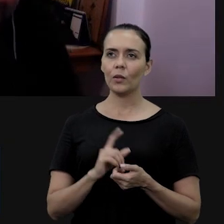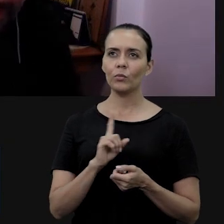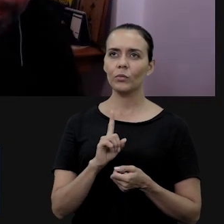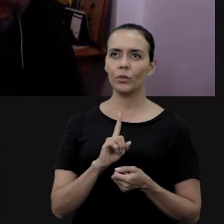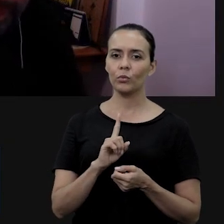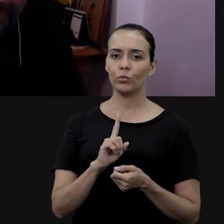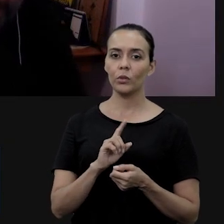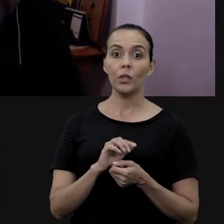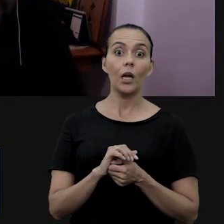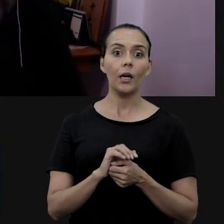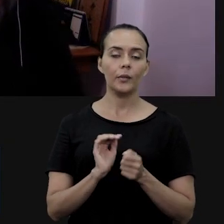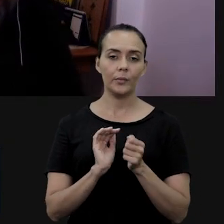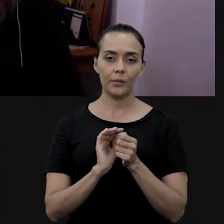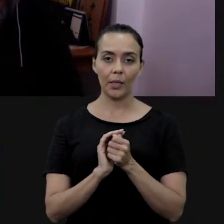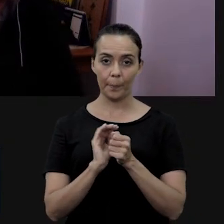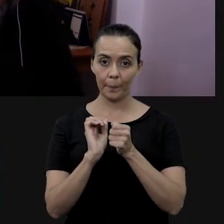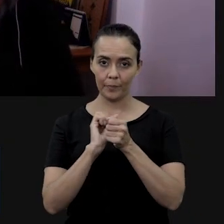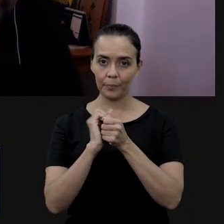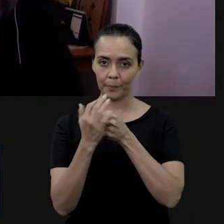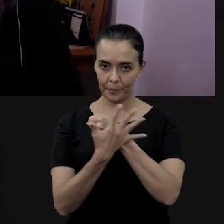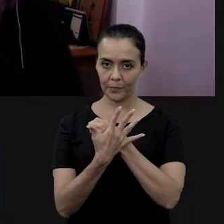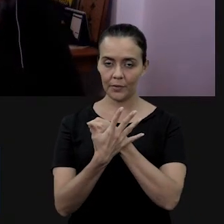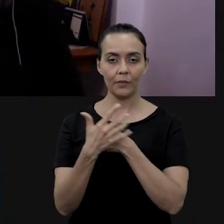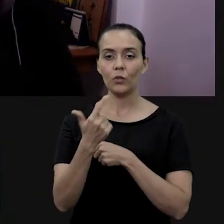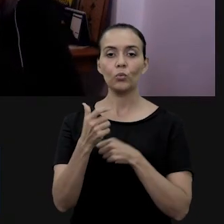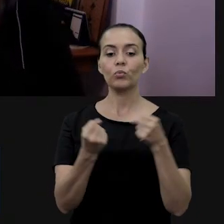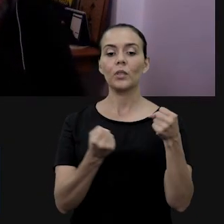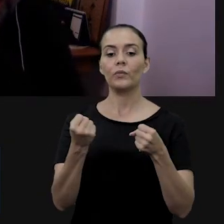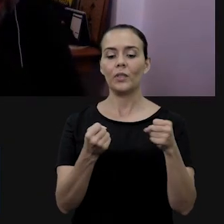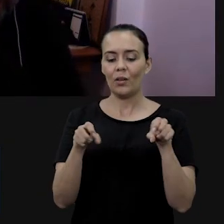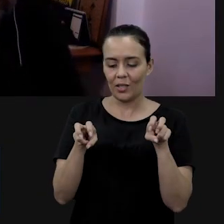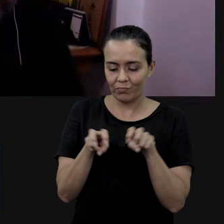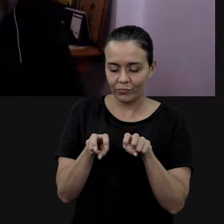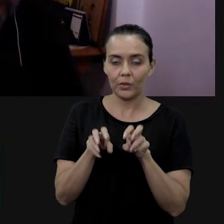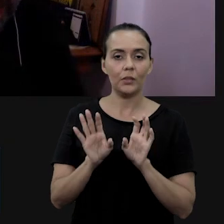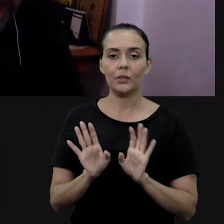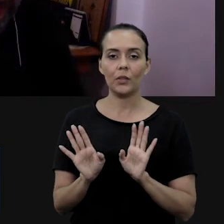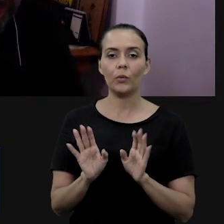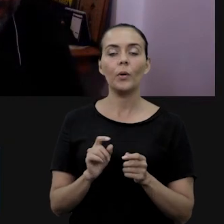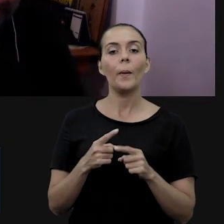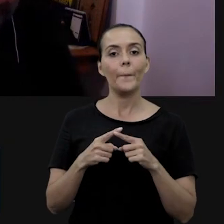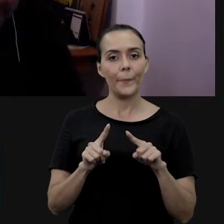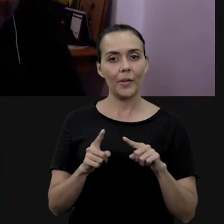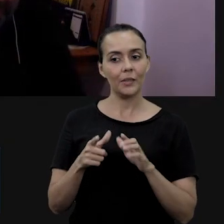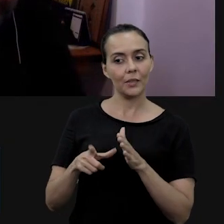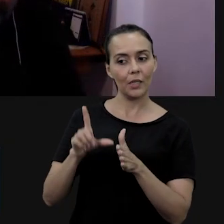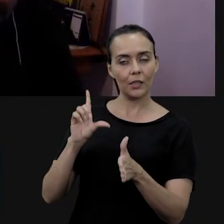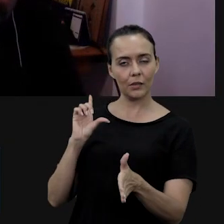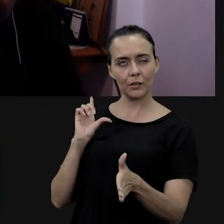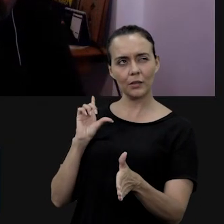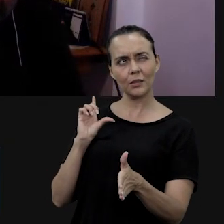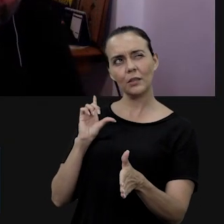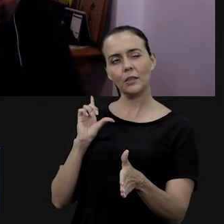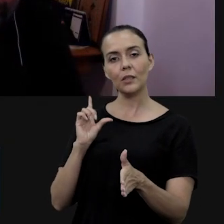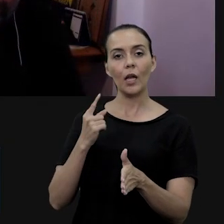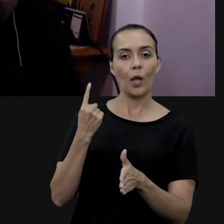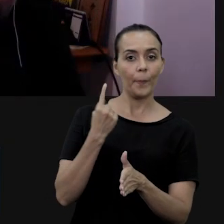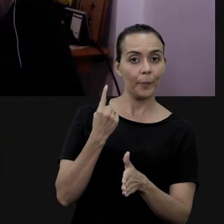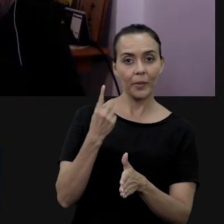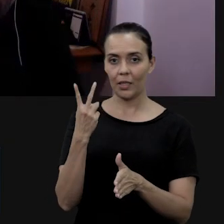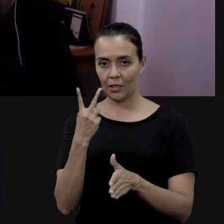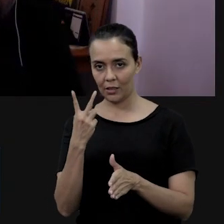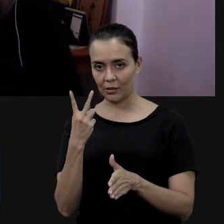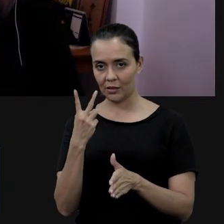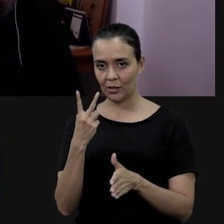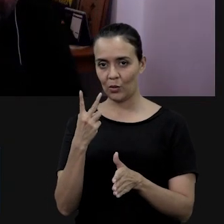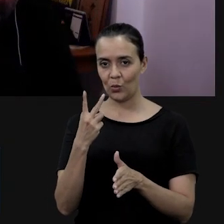desculpa eu citar a pandemia, mas na pandemia não teve o carro por conta da proximidade do Uhum. lugar fechado. Mas antes, acho